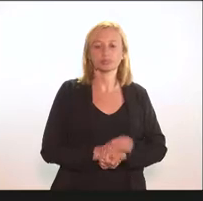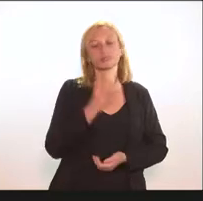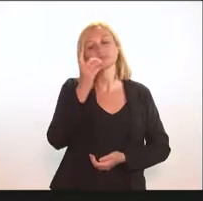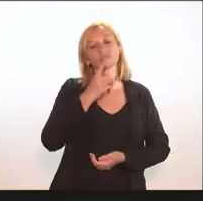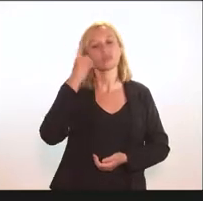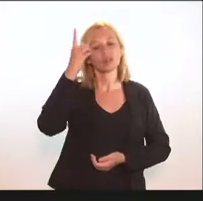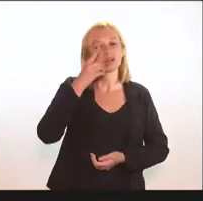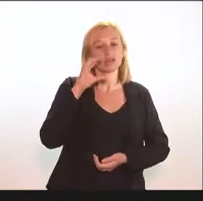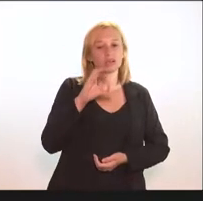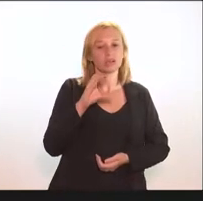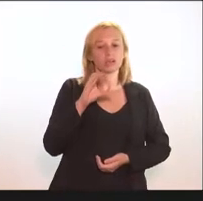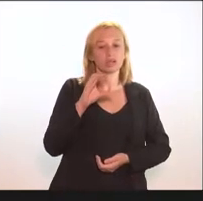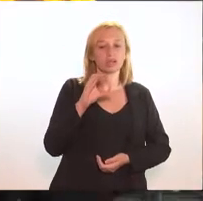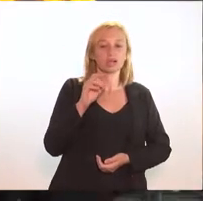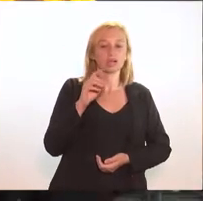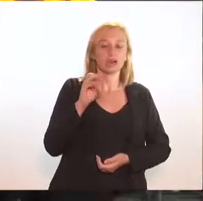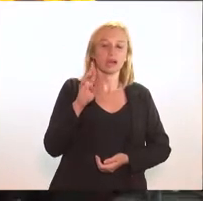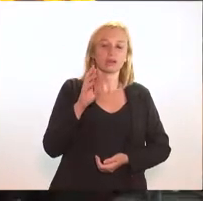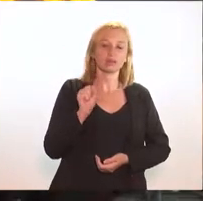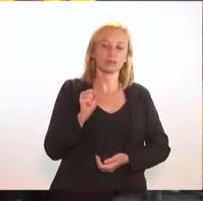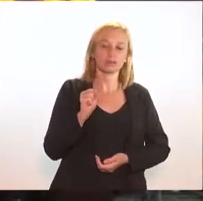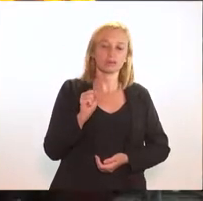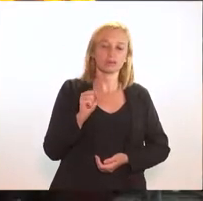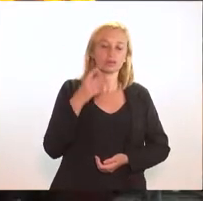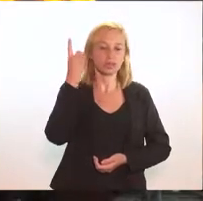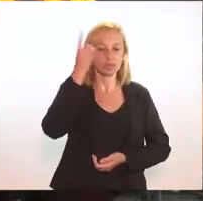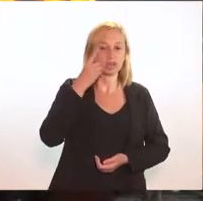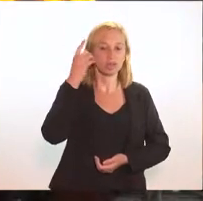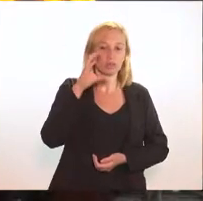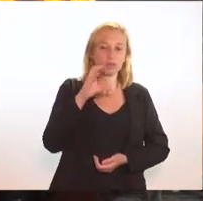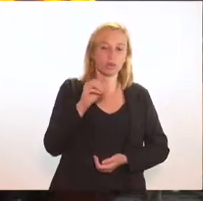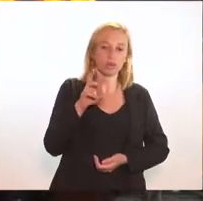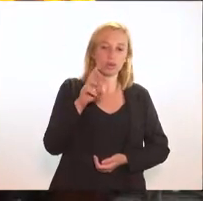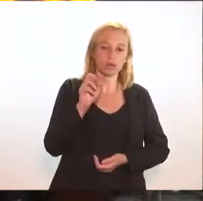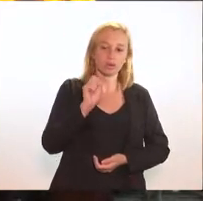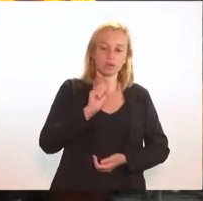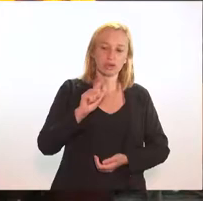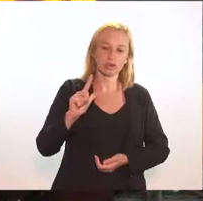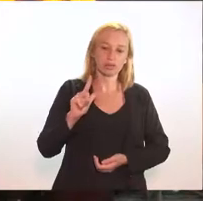Deputado Carlos Augusto, deputado Coronel Salema.